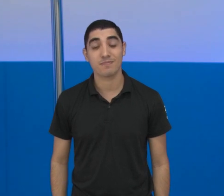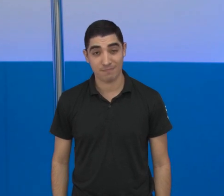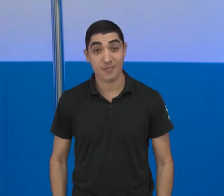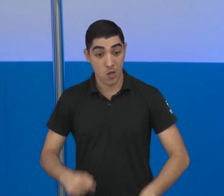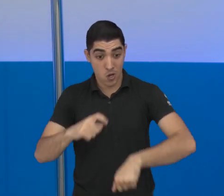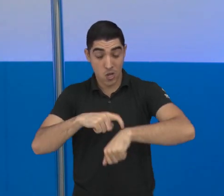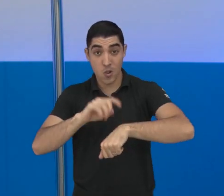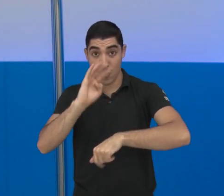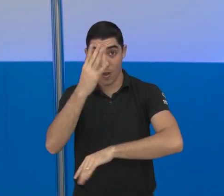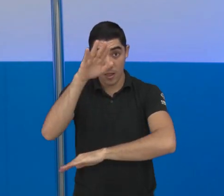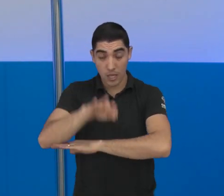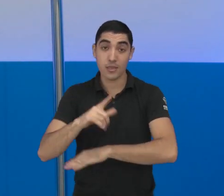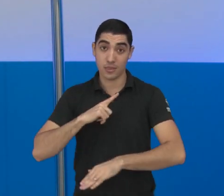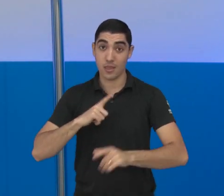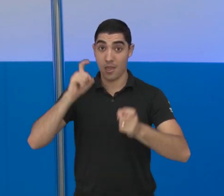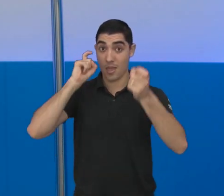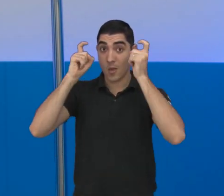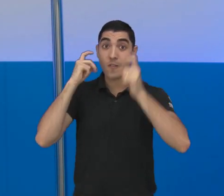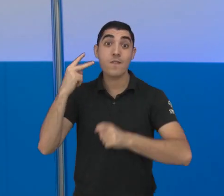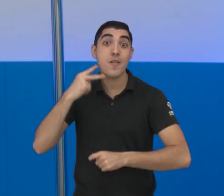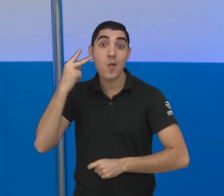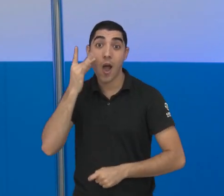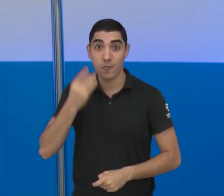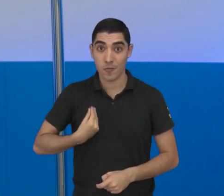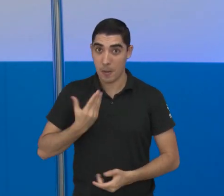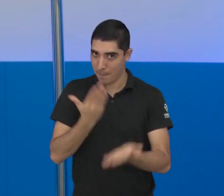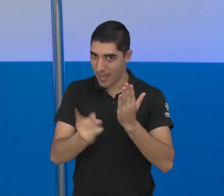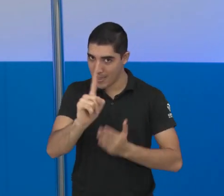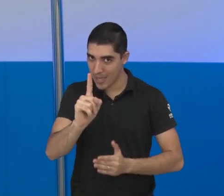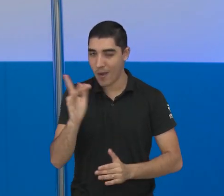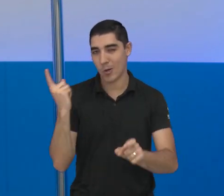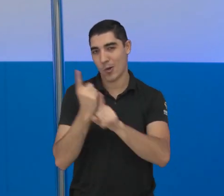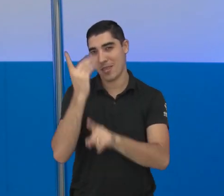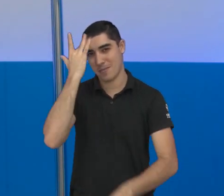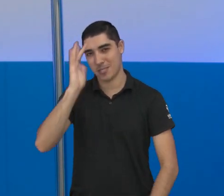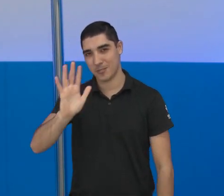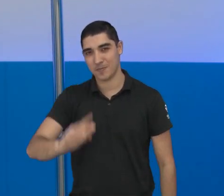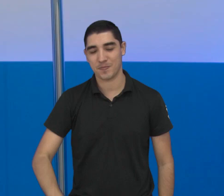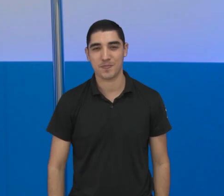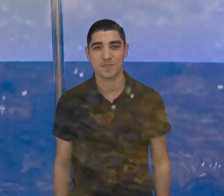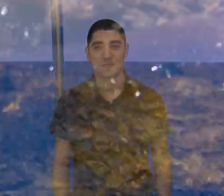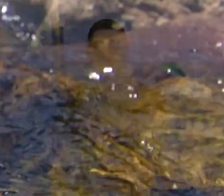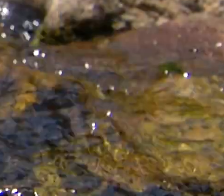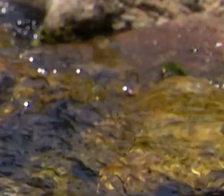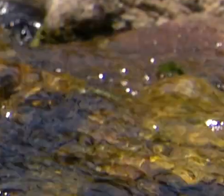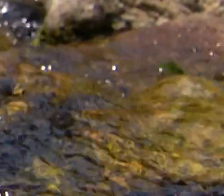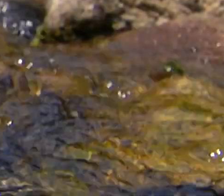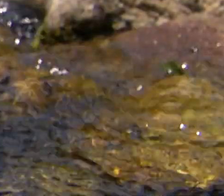SJC. Às 4 horas da tarde tem sessão ao vivo, hein? Não perca. Até amanhã.